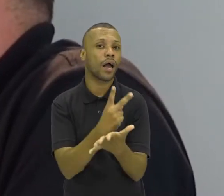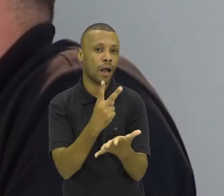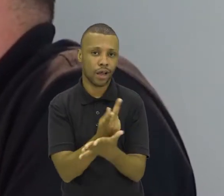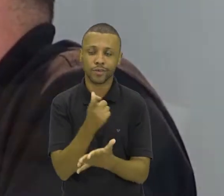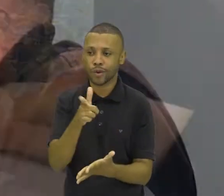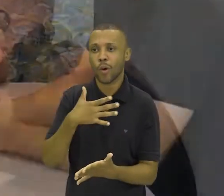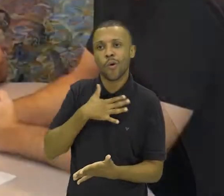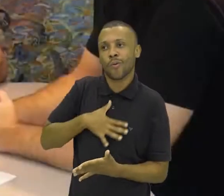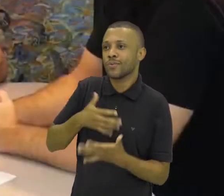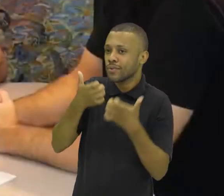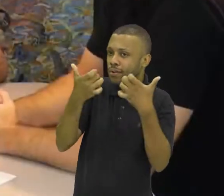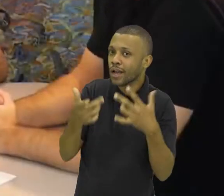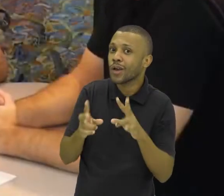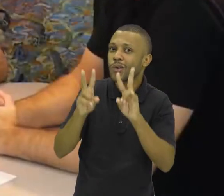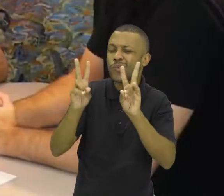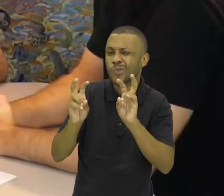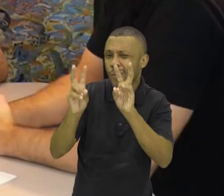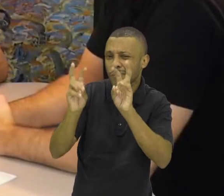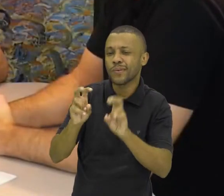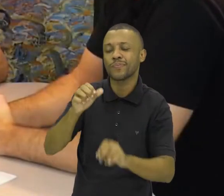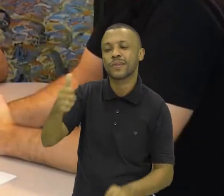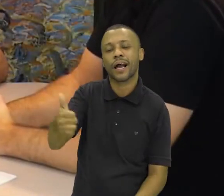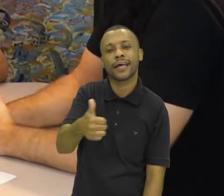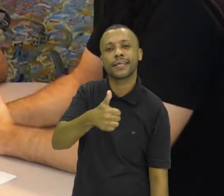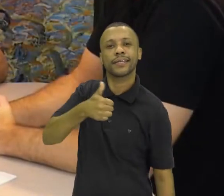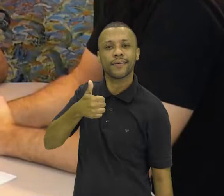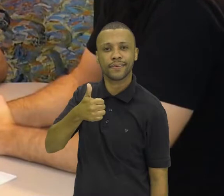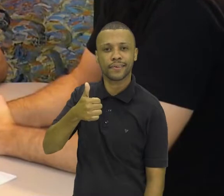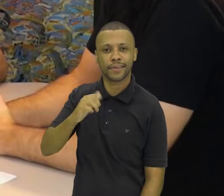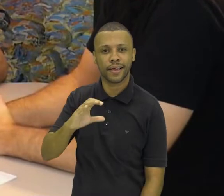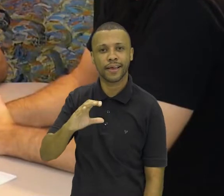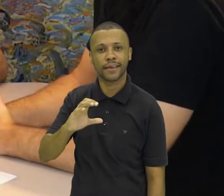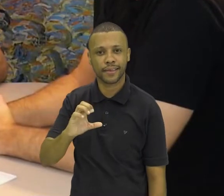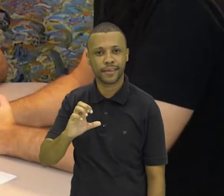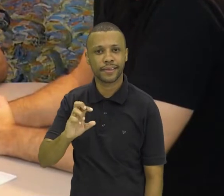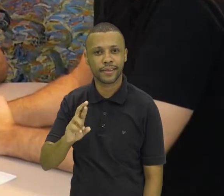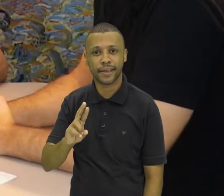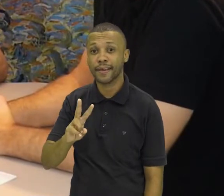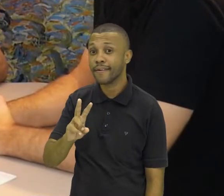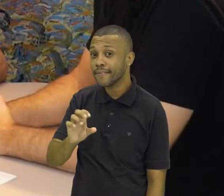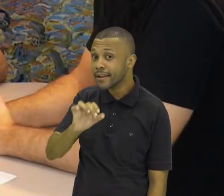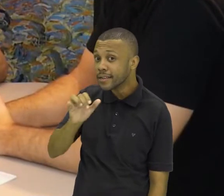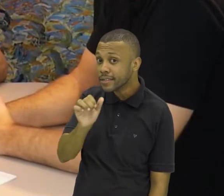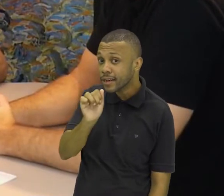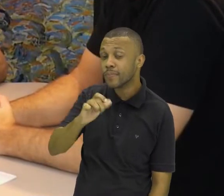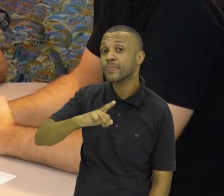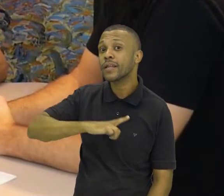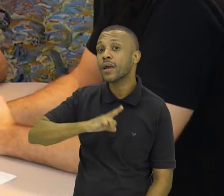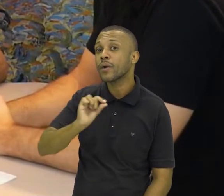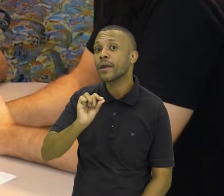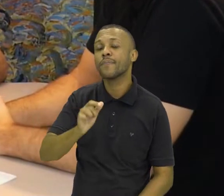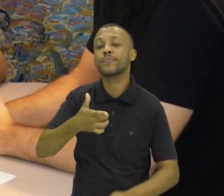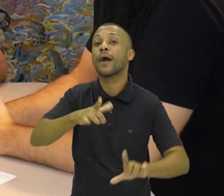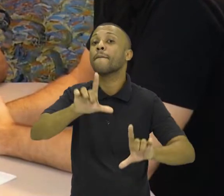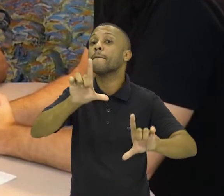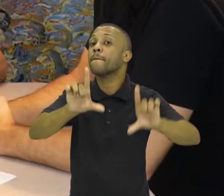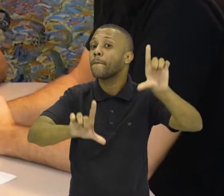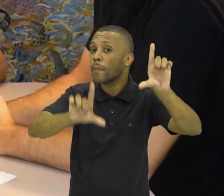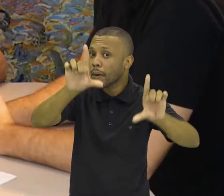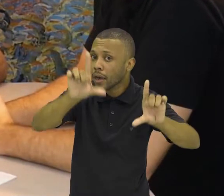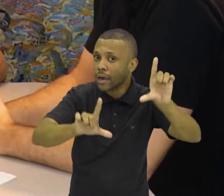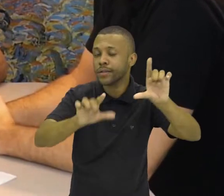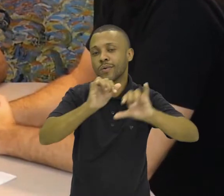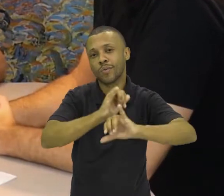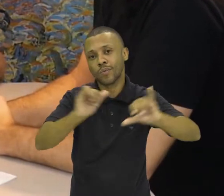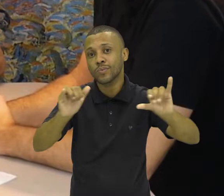mais, eu gosto muito de falar sobre a questão da cervejinha, porque a cerveja ela tem propaganda na televisão,